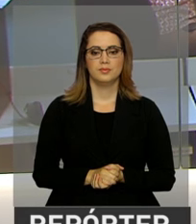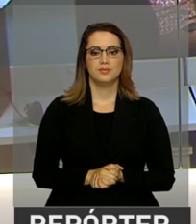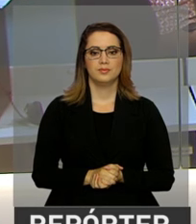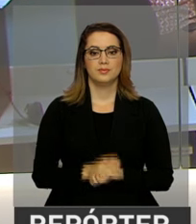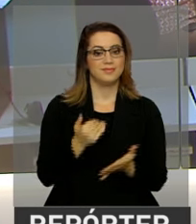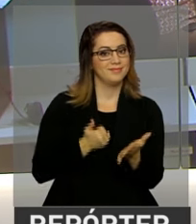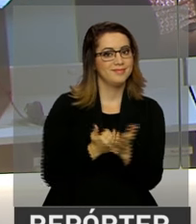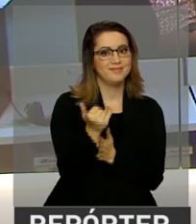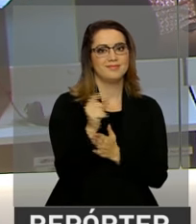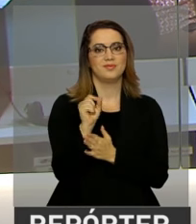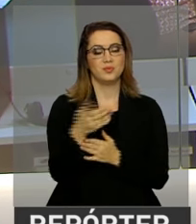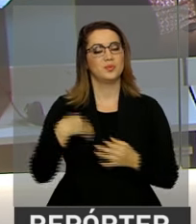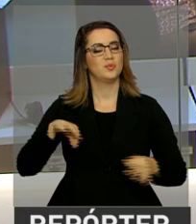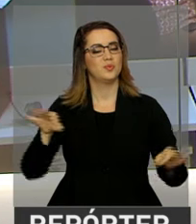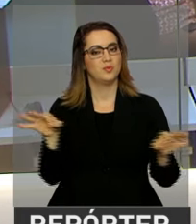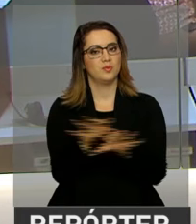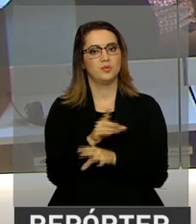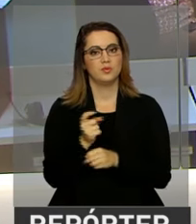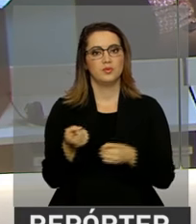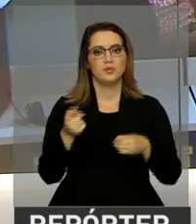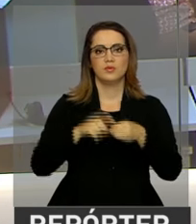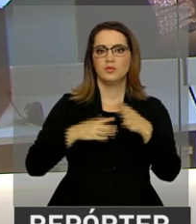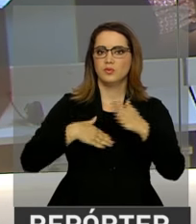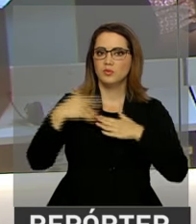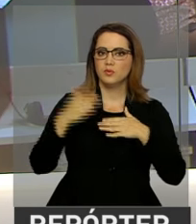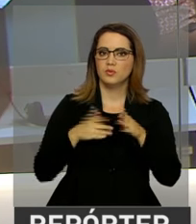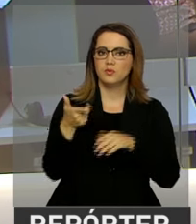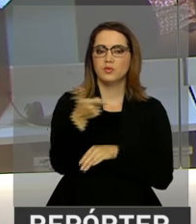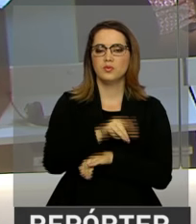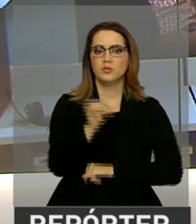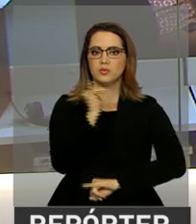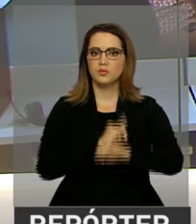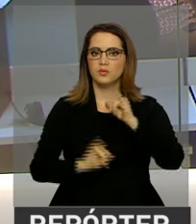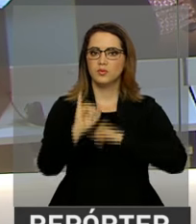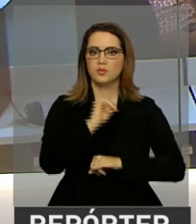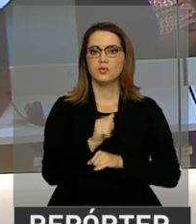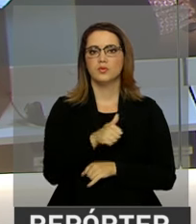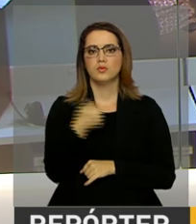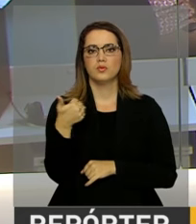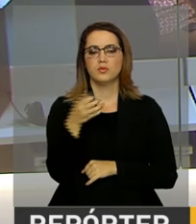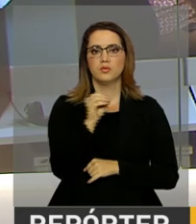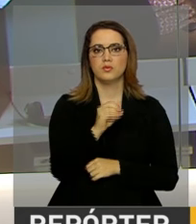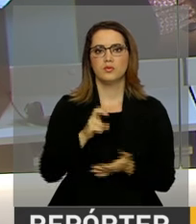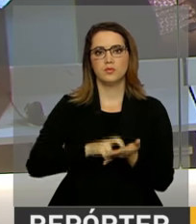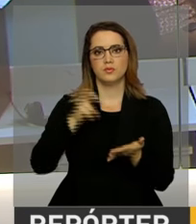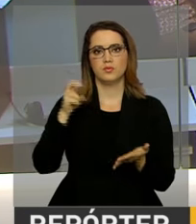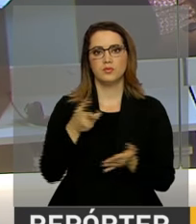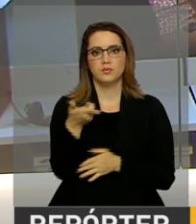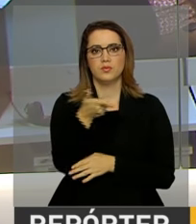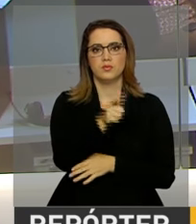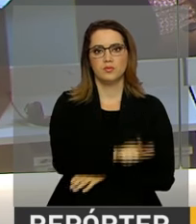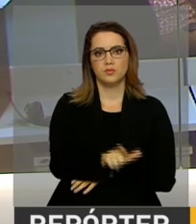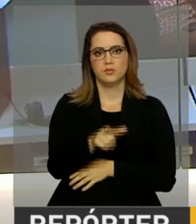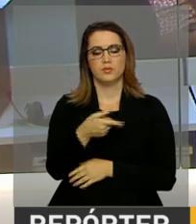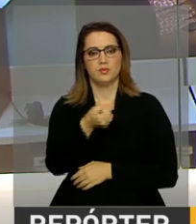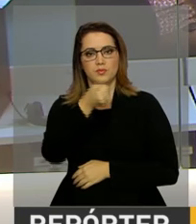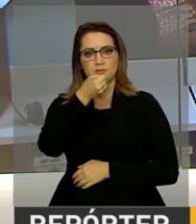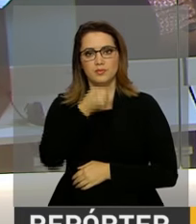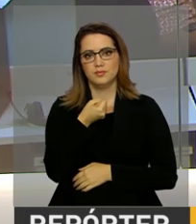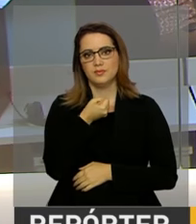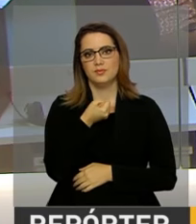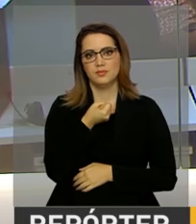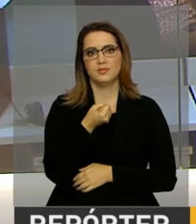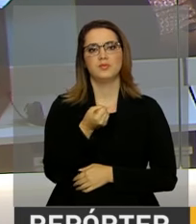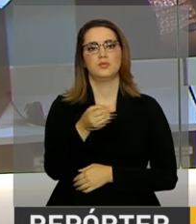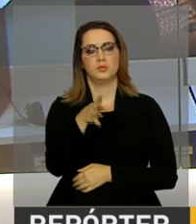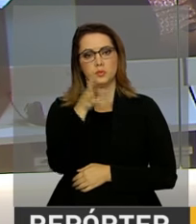Tá chegando e nós ficamos por aqui. Podemos voltar a qualquer momento com outras informações ou às 10 da manhã na próxima edição do